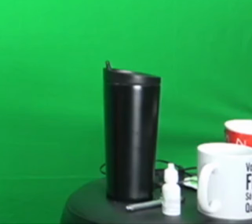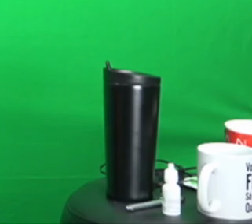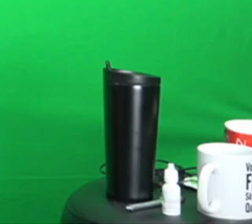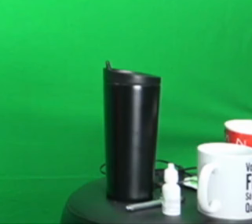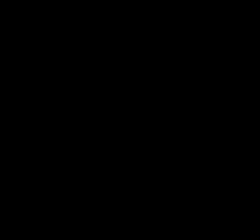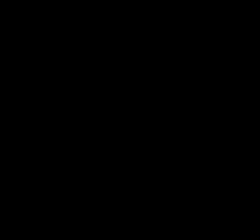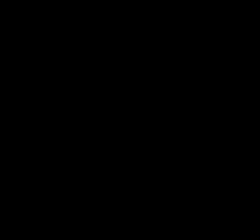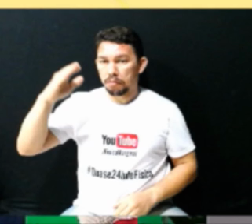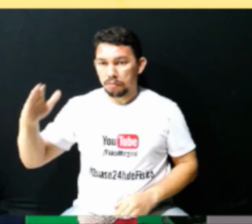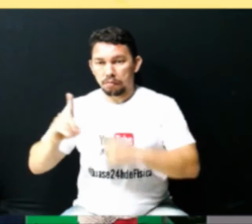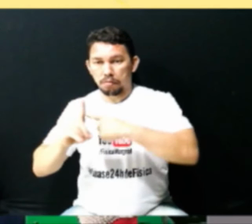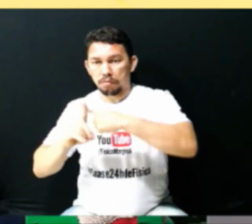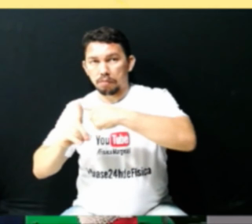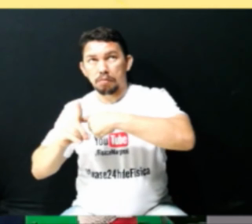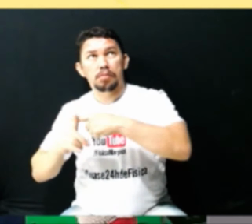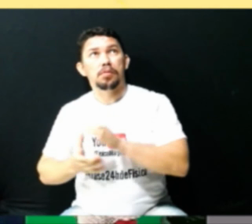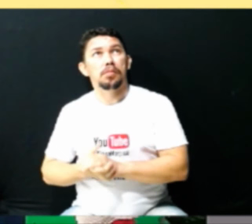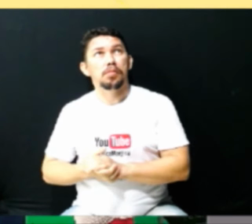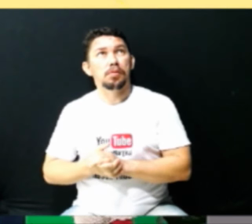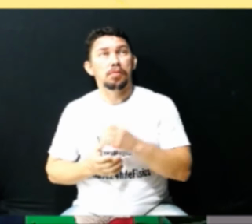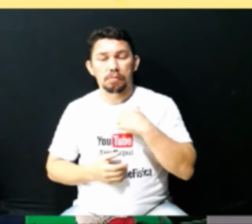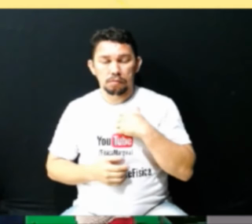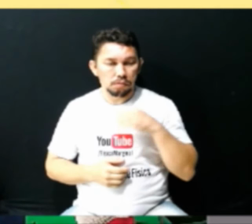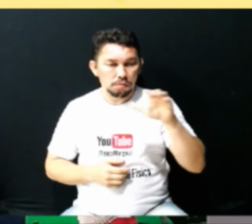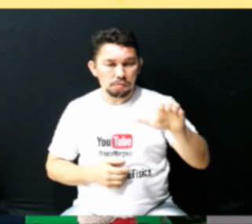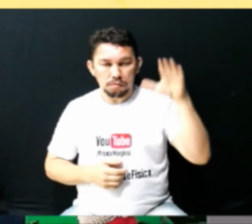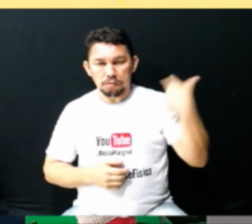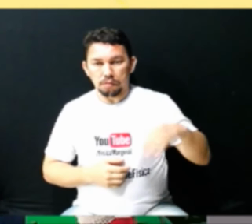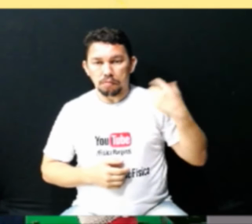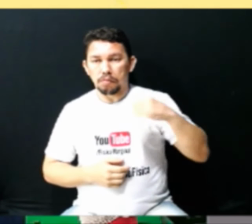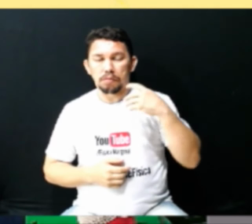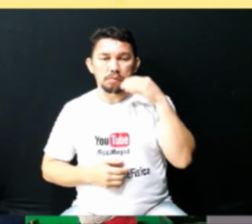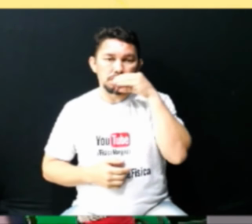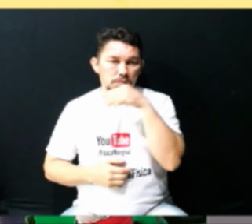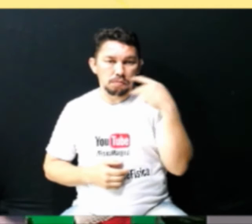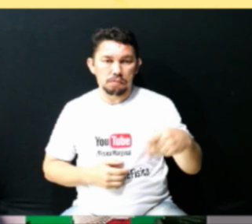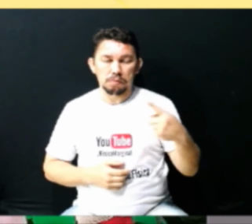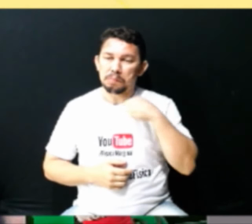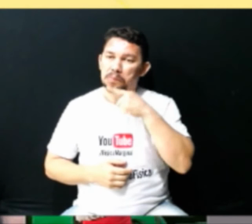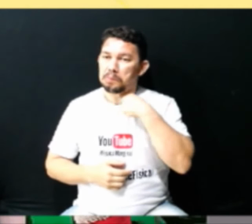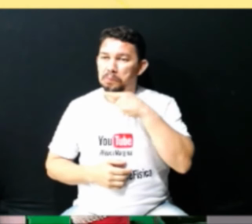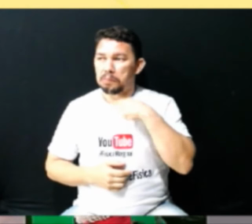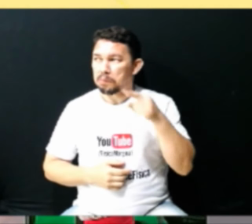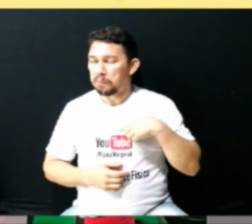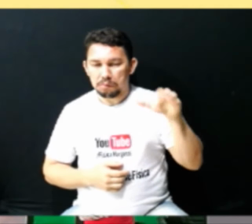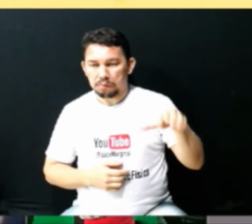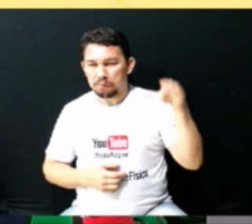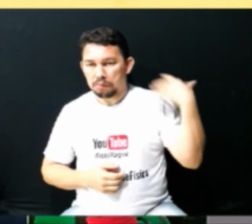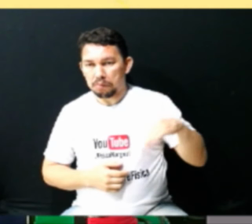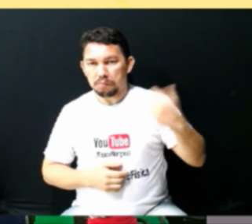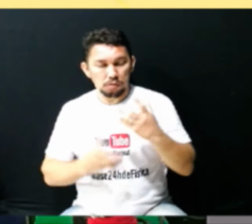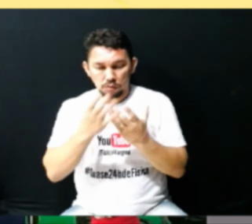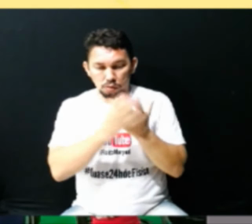Se você já tentou uma lâmpada incandescente, você sabe do que eu estou falando. É impossível você, indo com a mão sem nenhuma proteção,